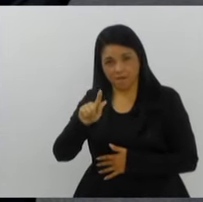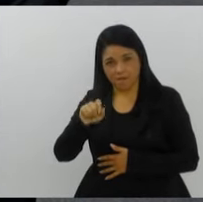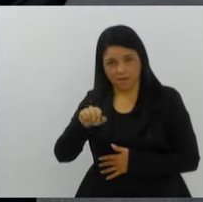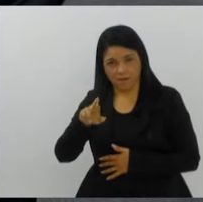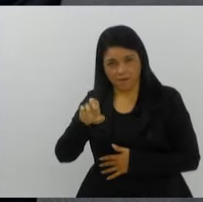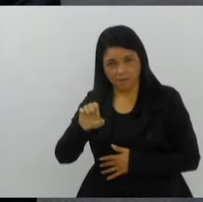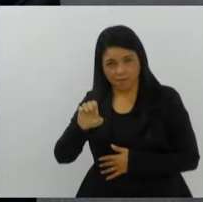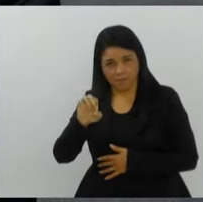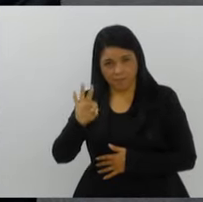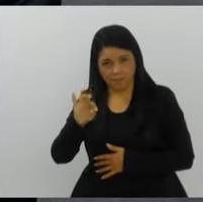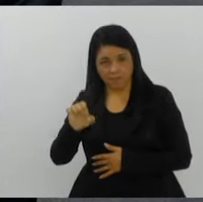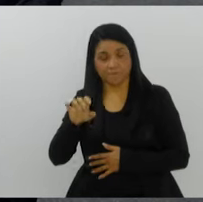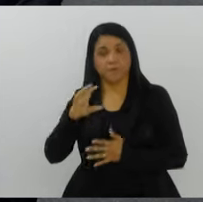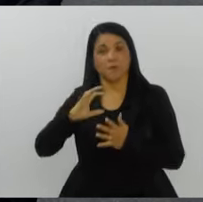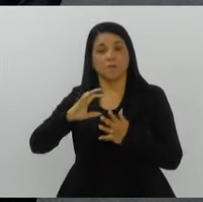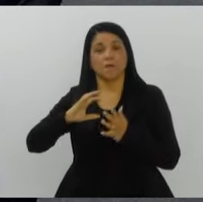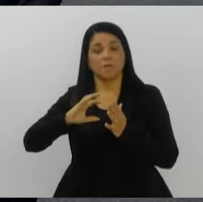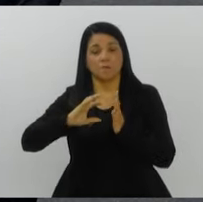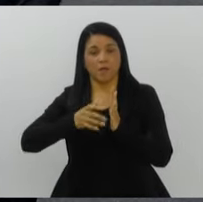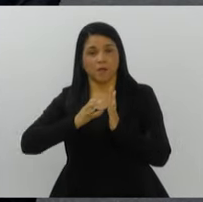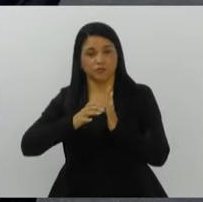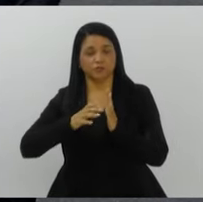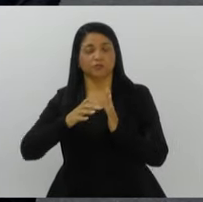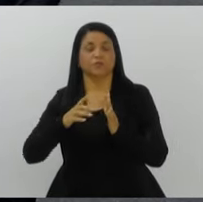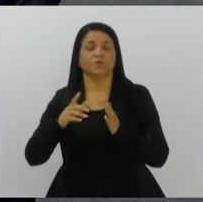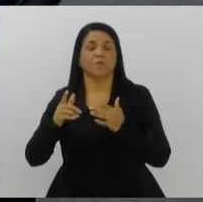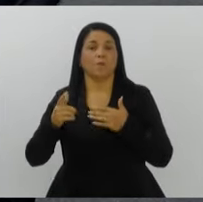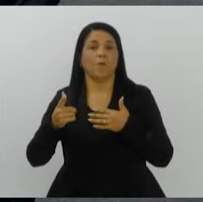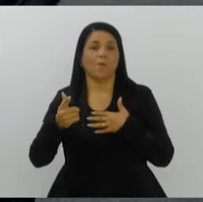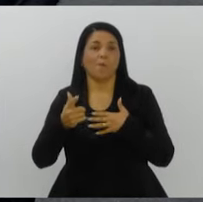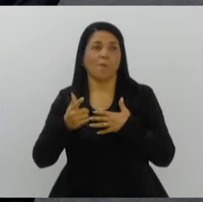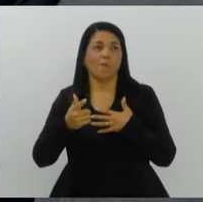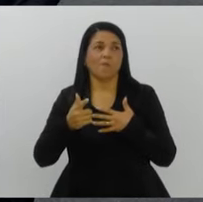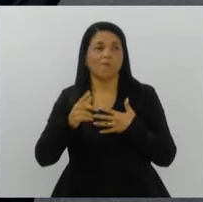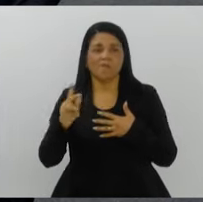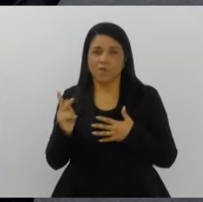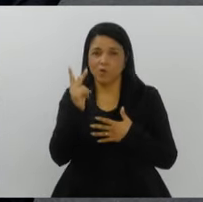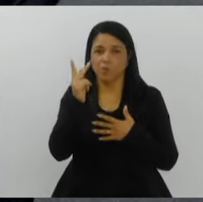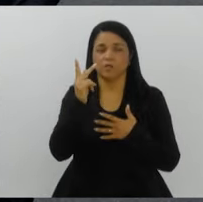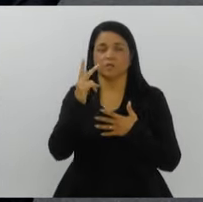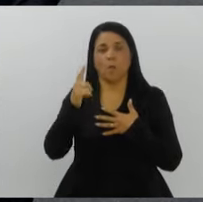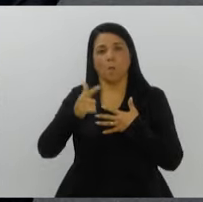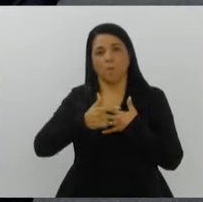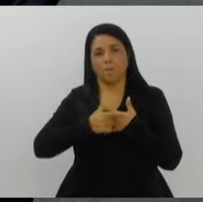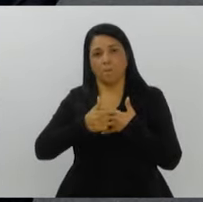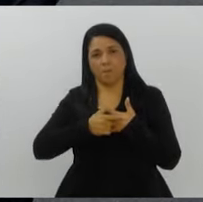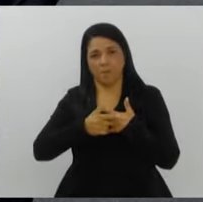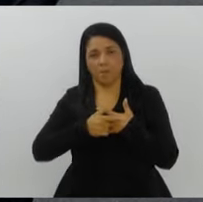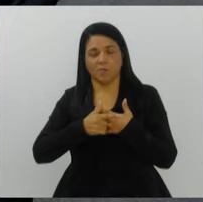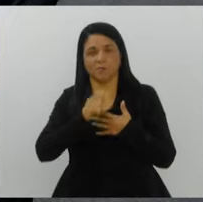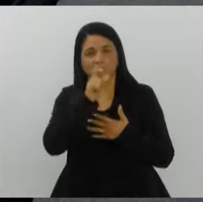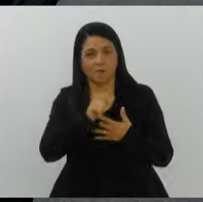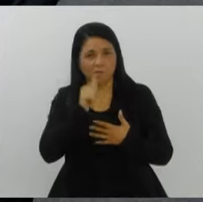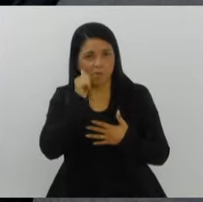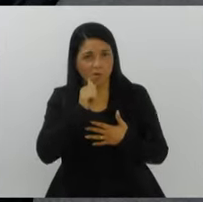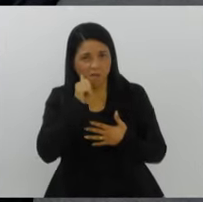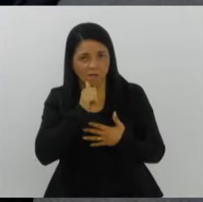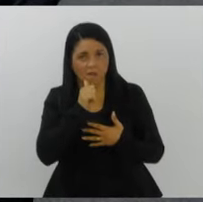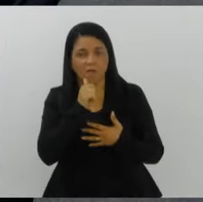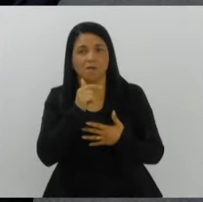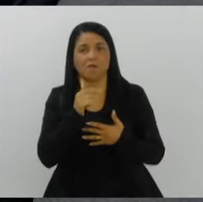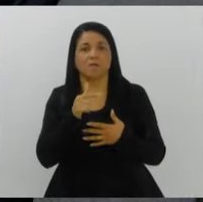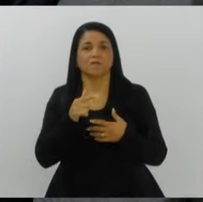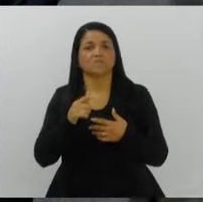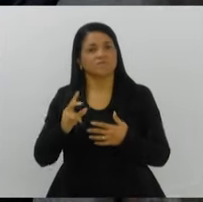num partido onde o papel da mulher é valorizado, um partido que valoriza sempre, né, as